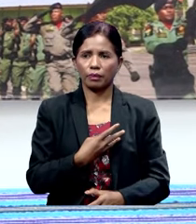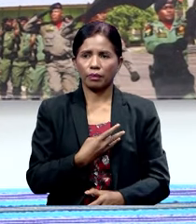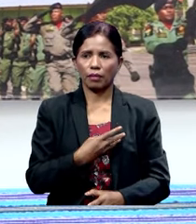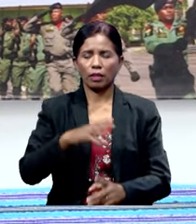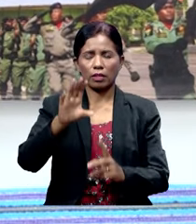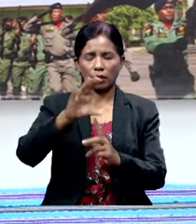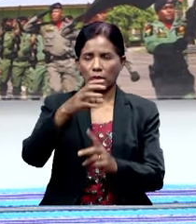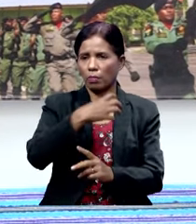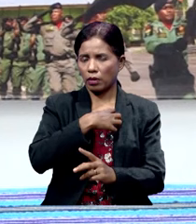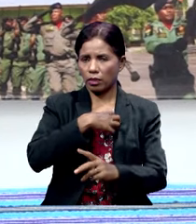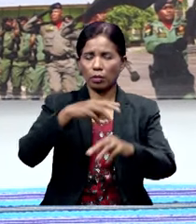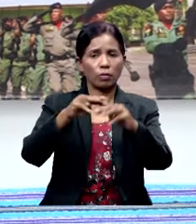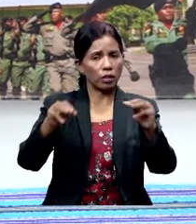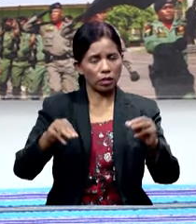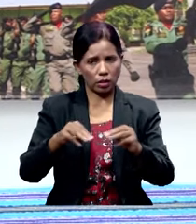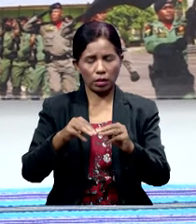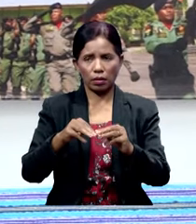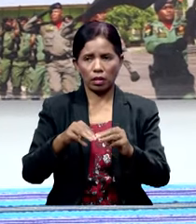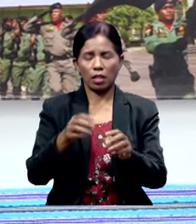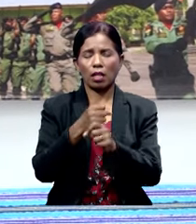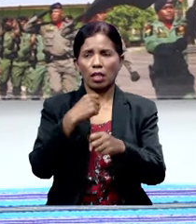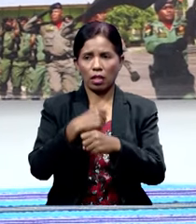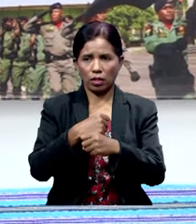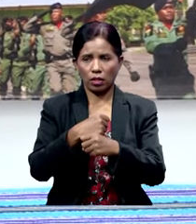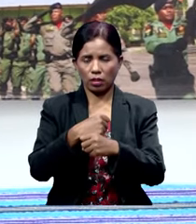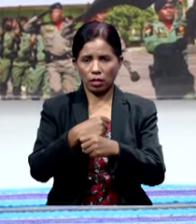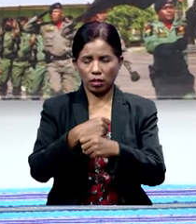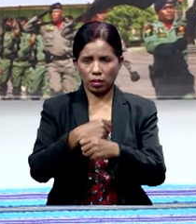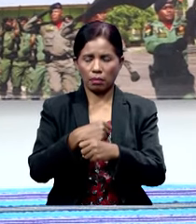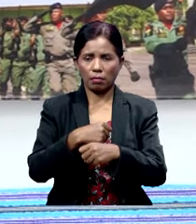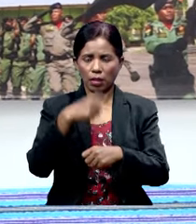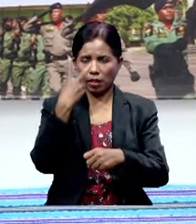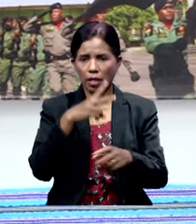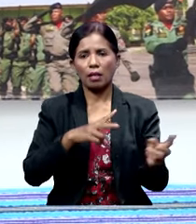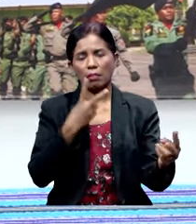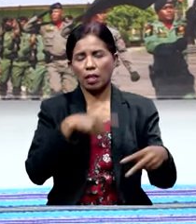komando munisipu Vikeke halo kita sa atosan o de